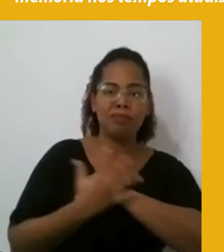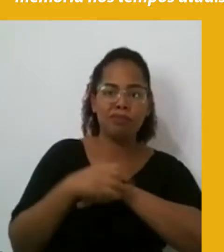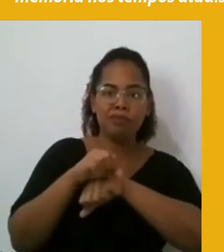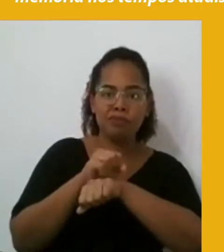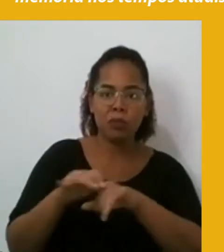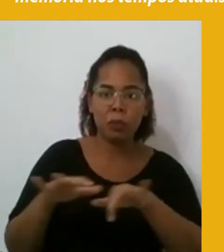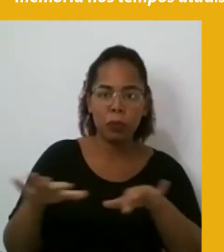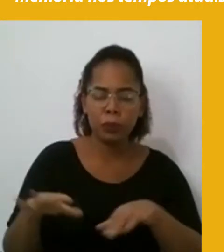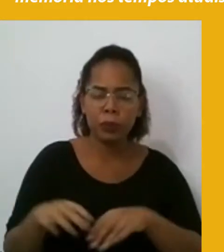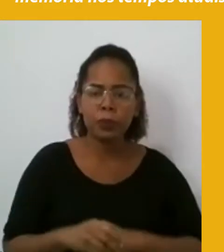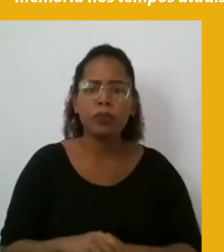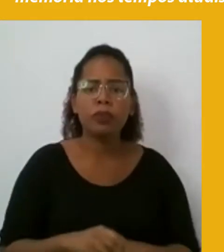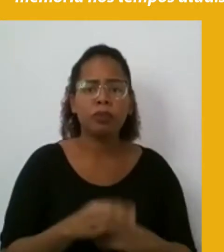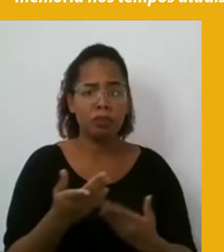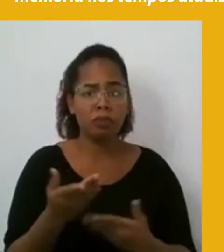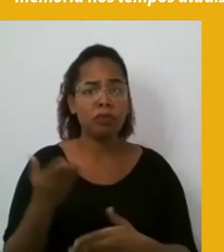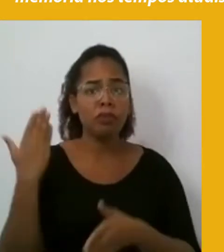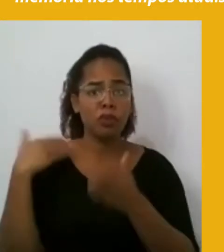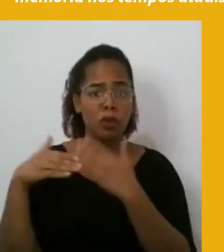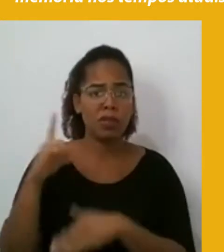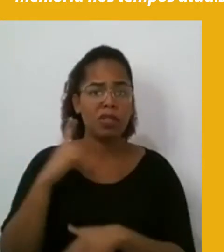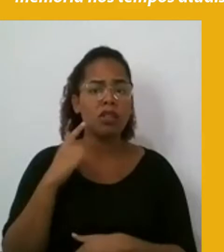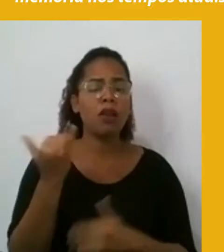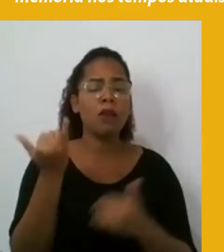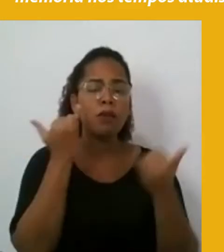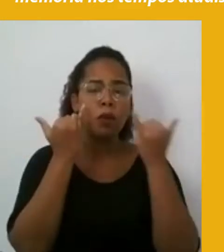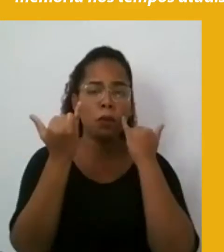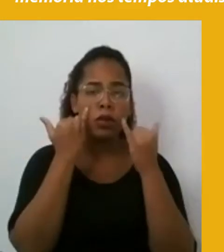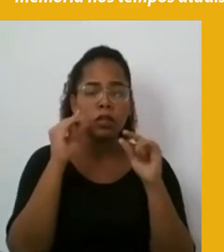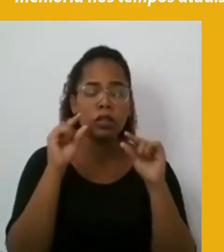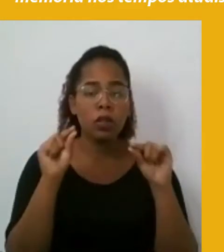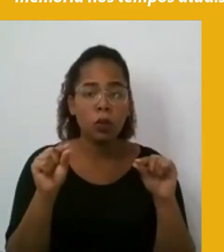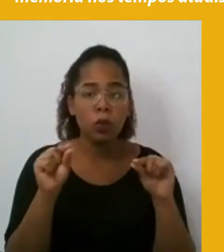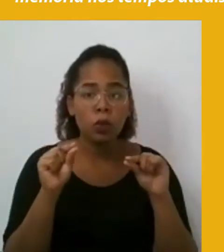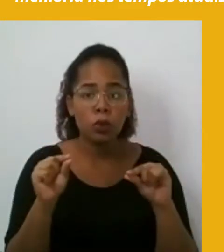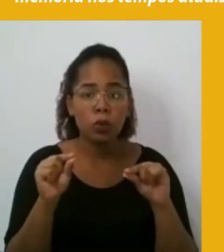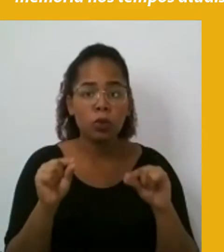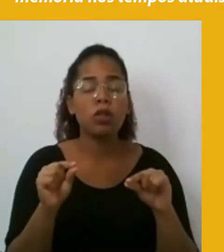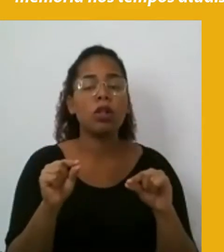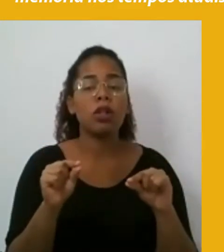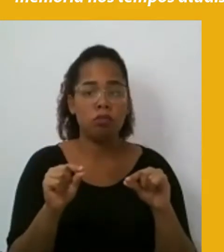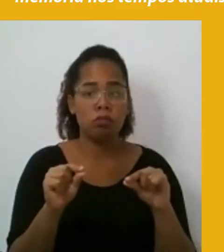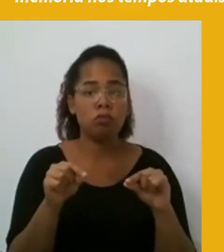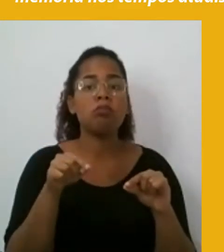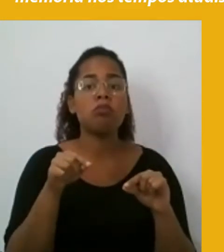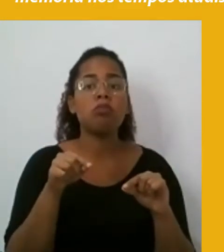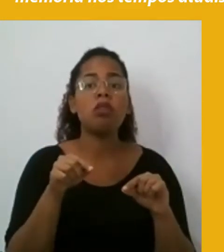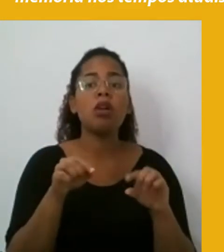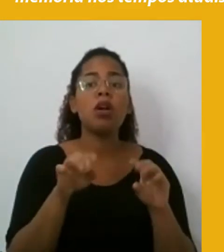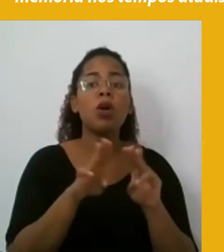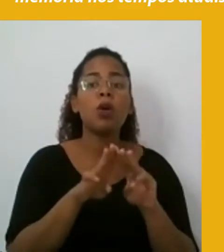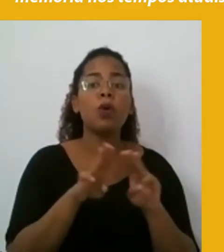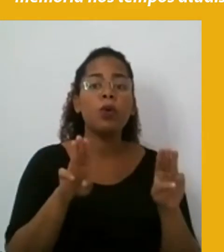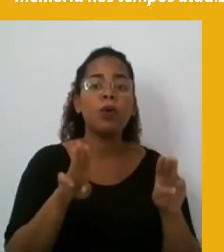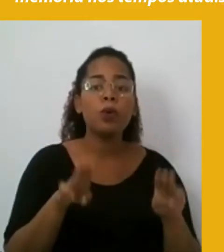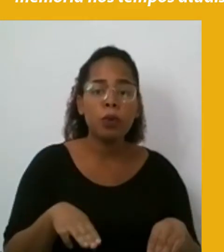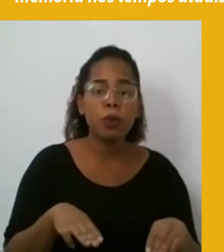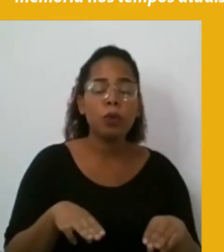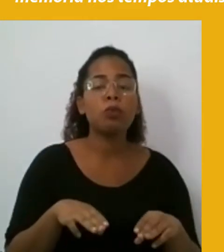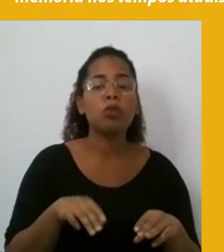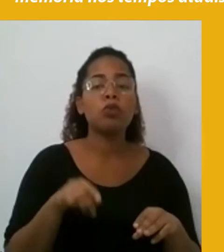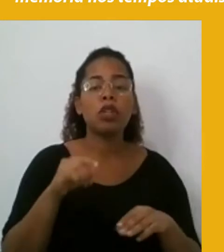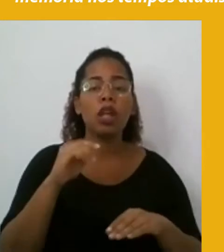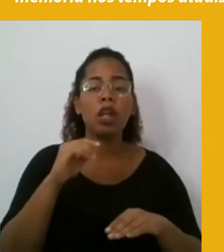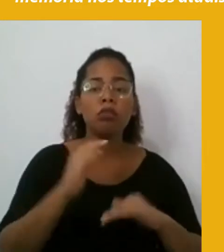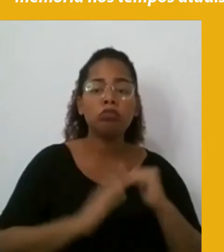de museu, já dizia aquela época, né? O museu é uma instituição a serviço da sociedade e deve situar as suas atividades em um quadro